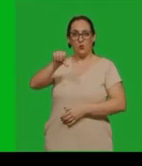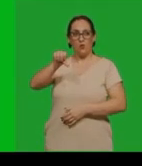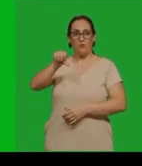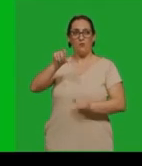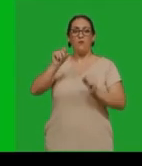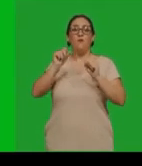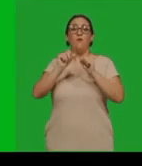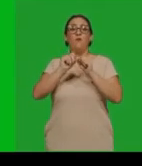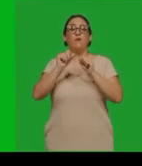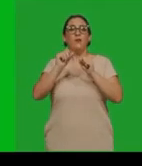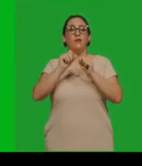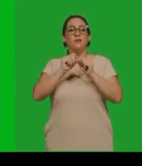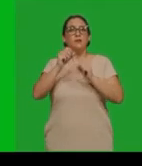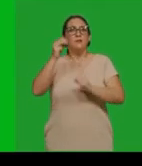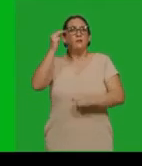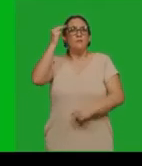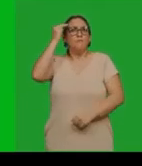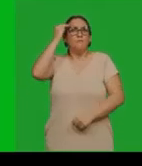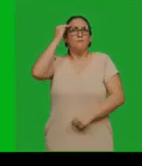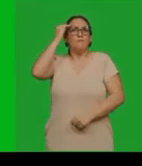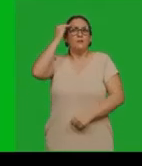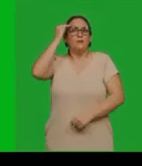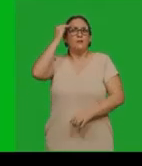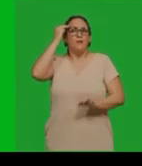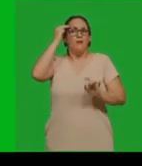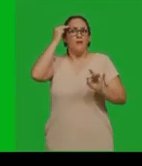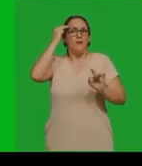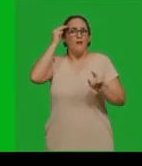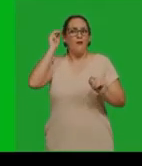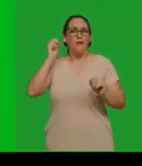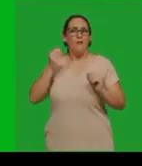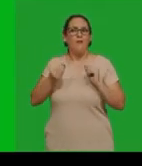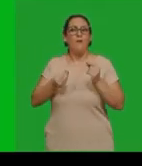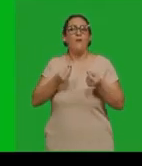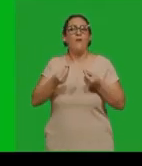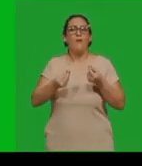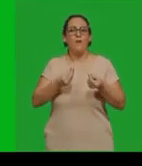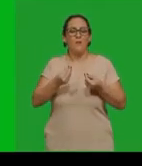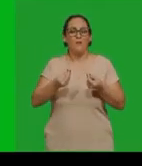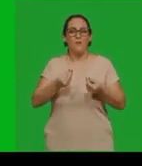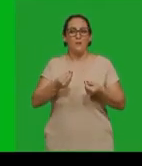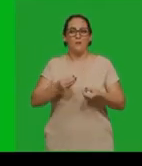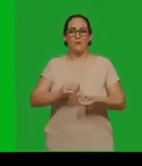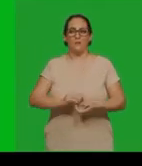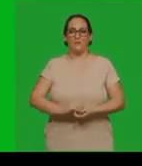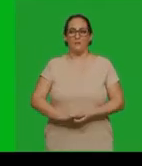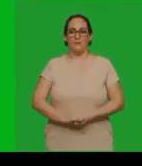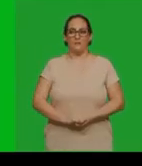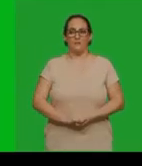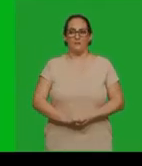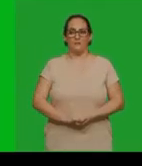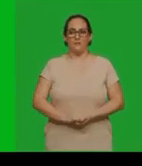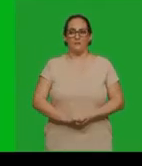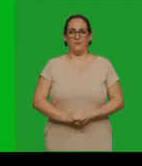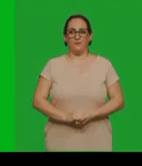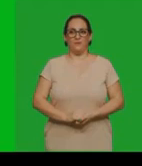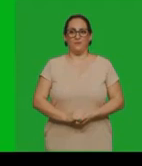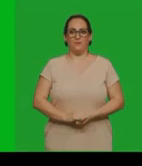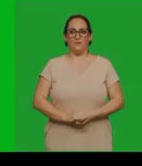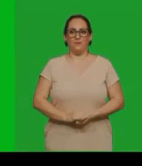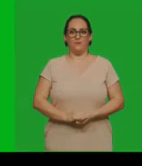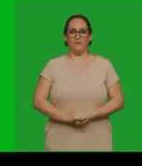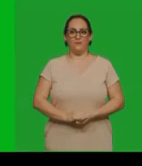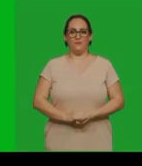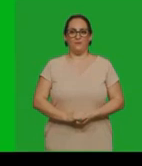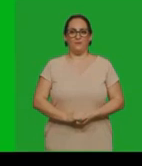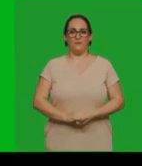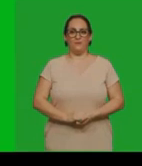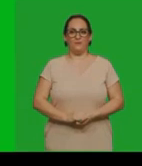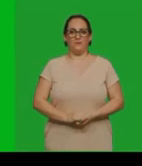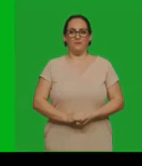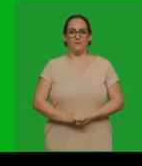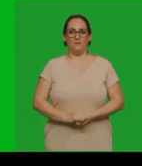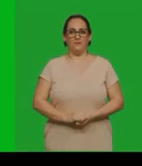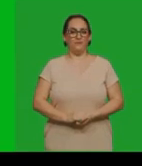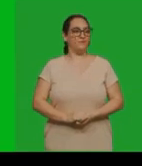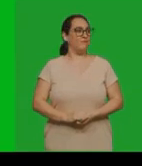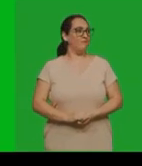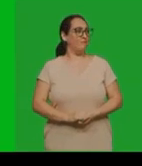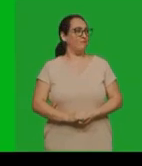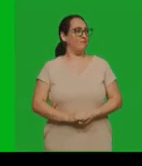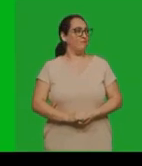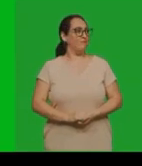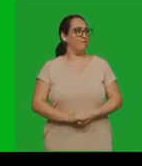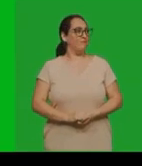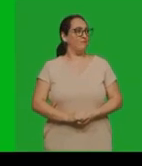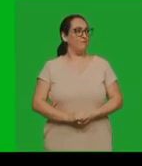do cálculo mental? Muito obrigada pela pergunta. Então, vamos lá. Vai usar o. Vamos lá, deixa eu ligar Podia aqui.